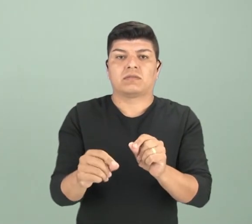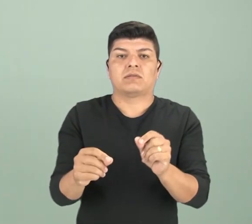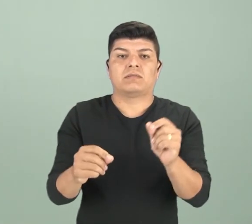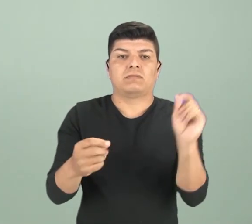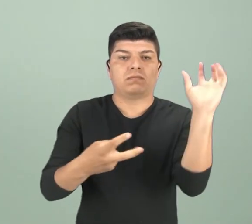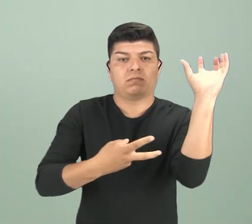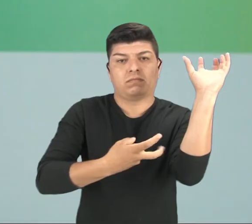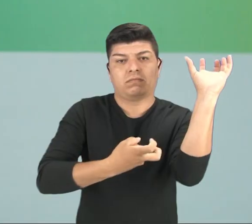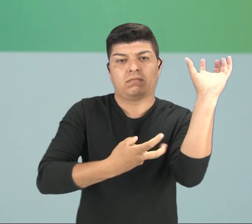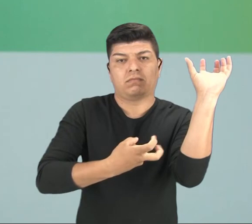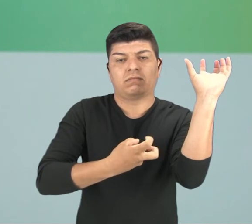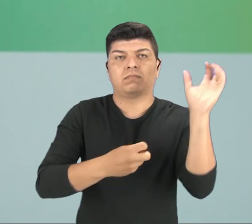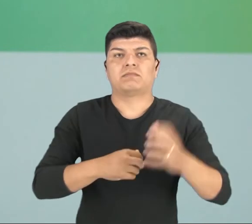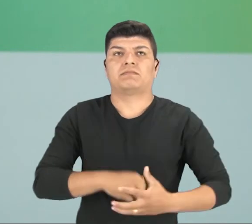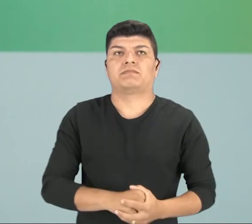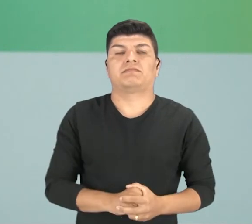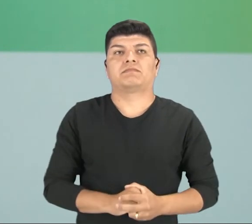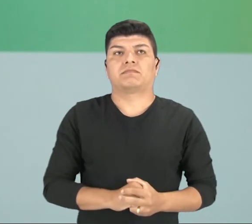borracha.